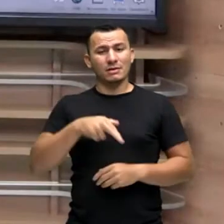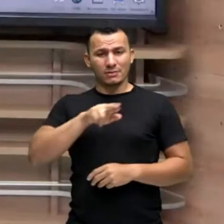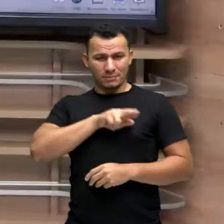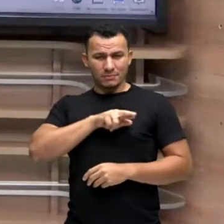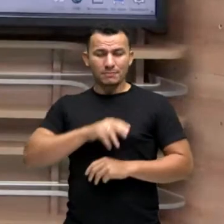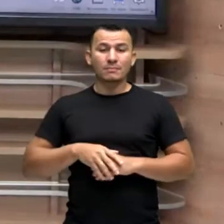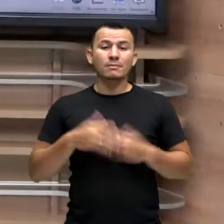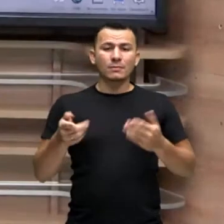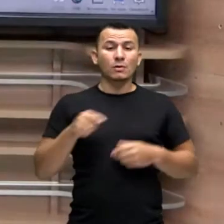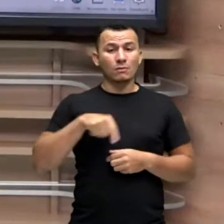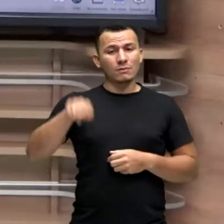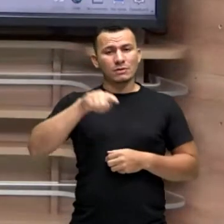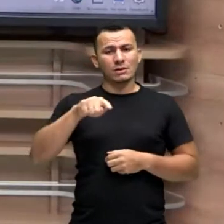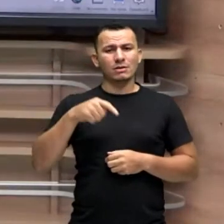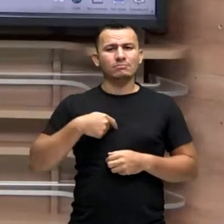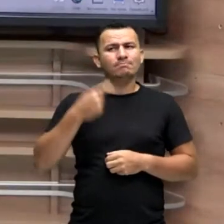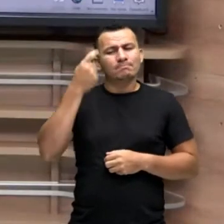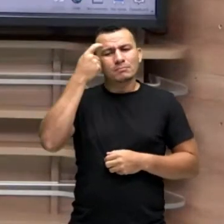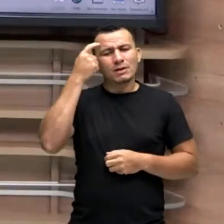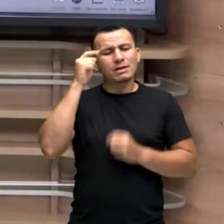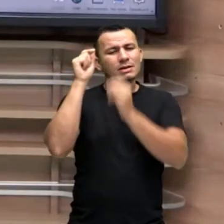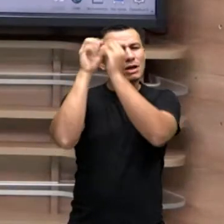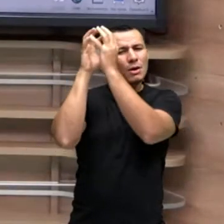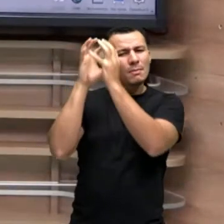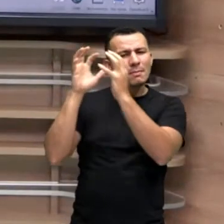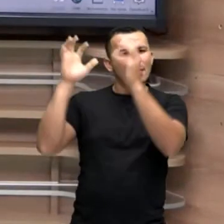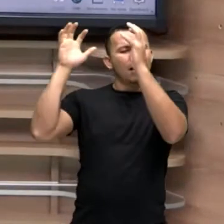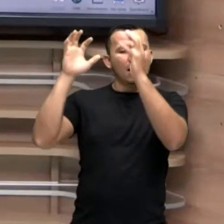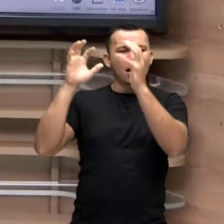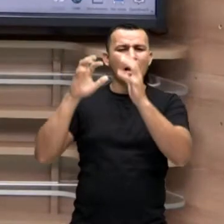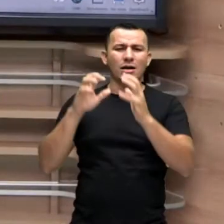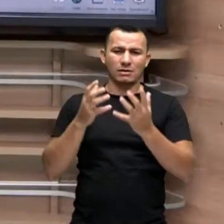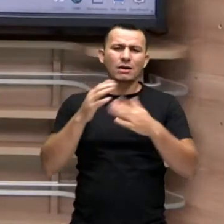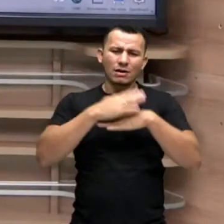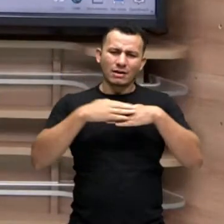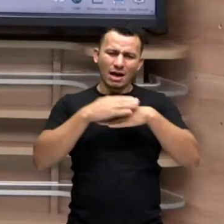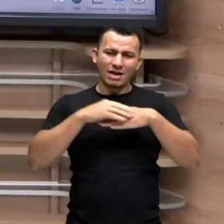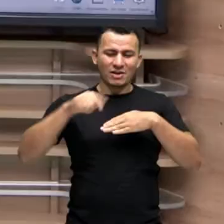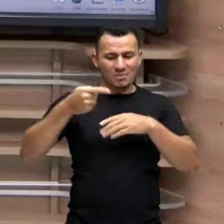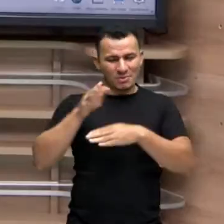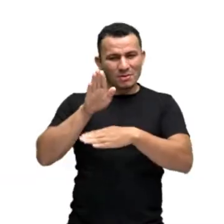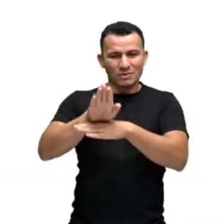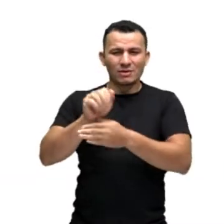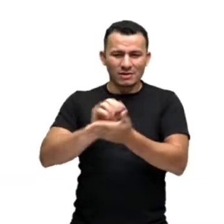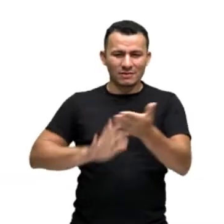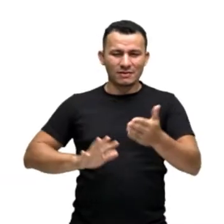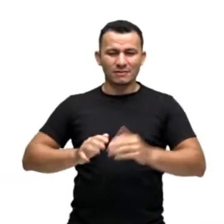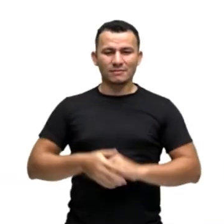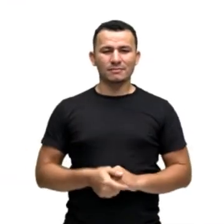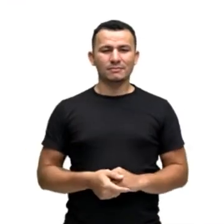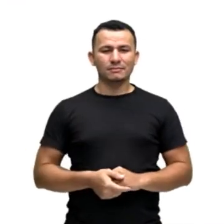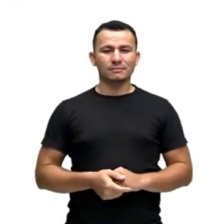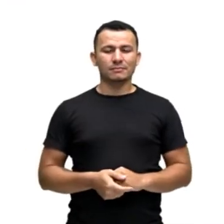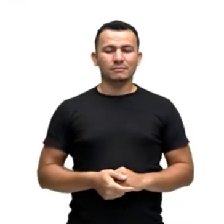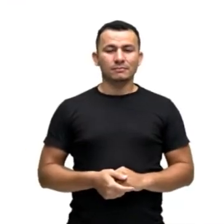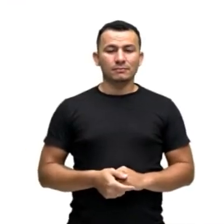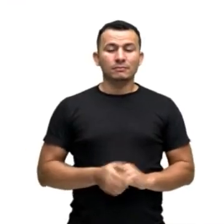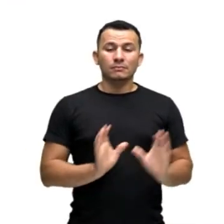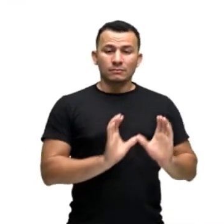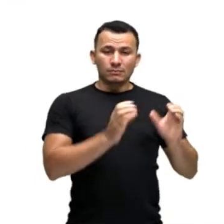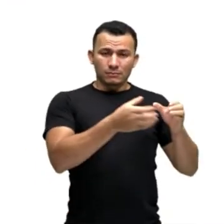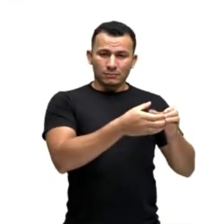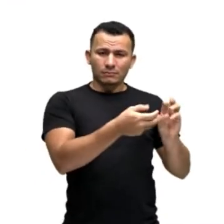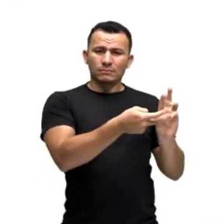eu quero que você olhe com muito carinho porque isso de repente pode te ajudar a inalação da eles de hoje olha lá os